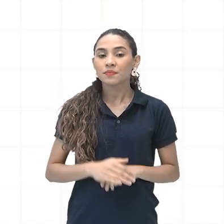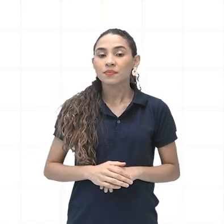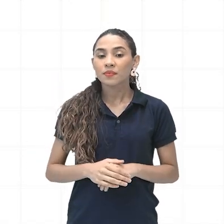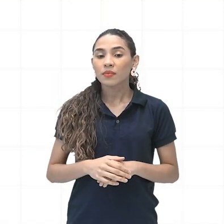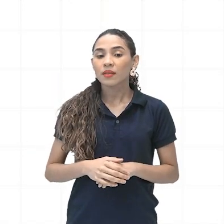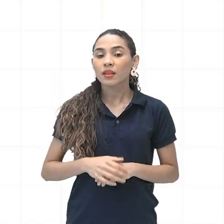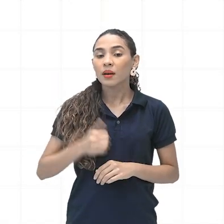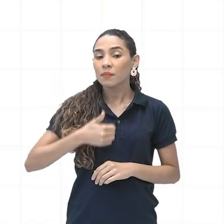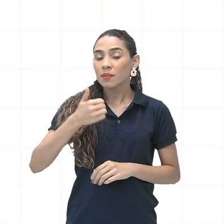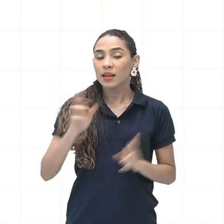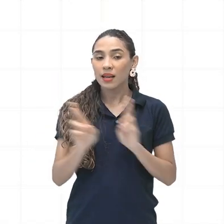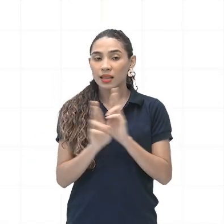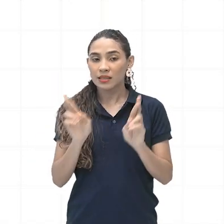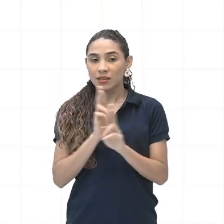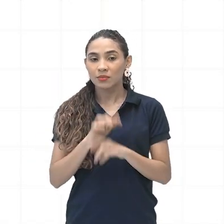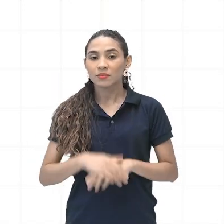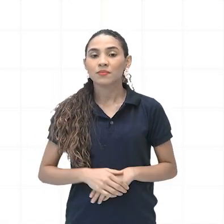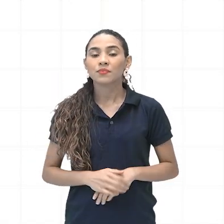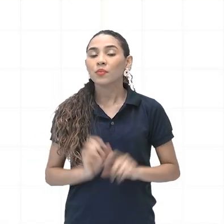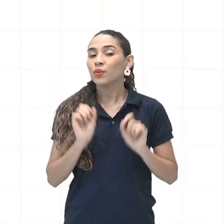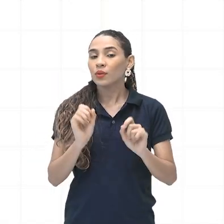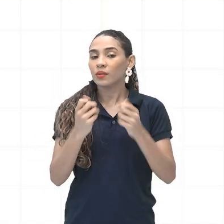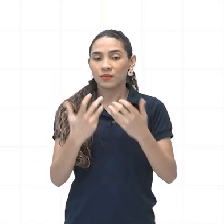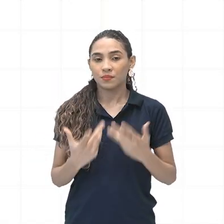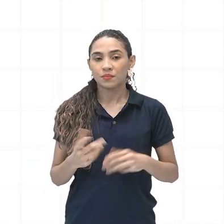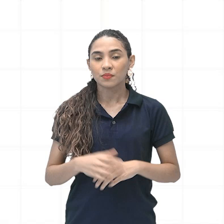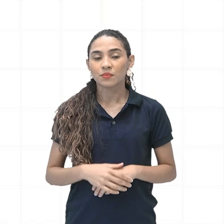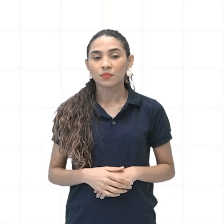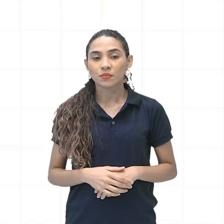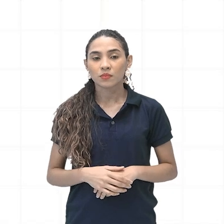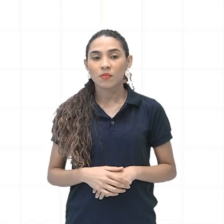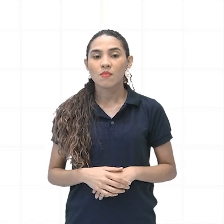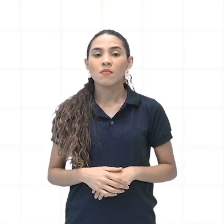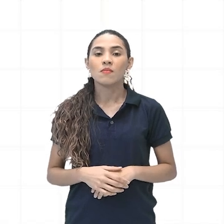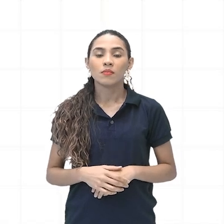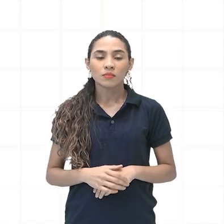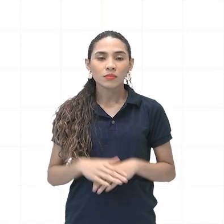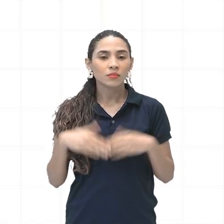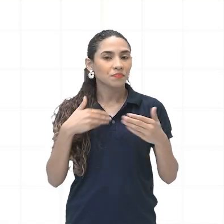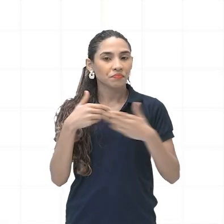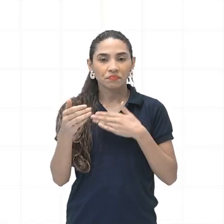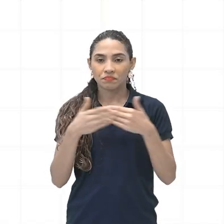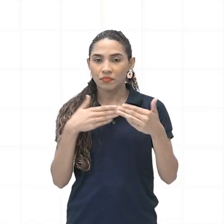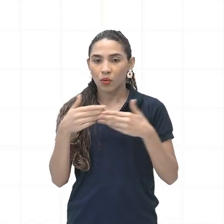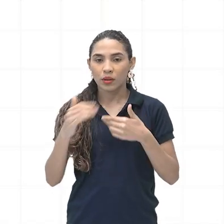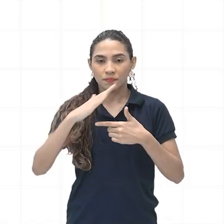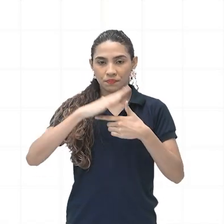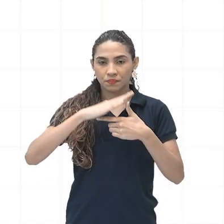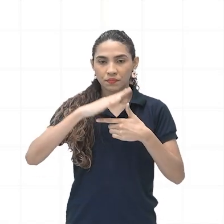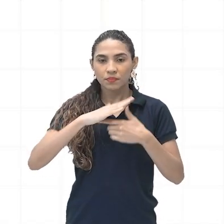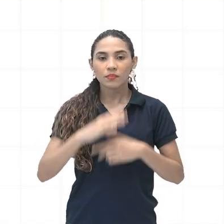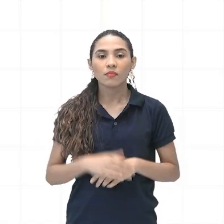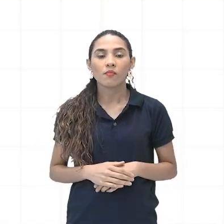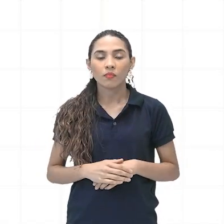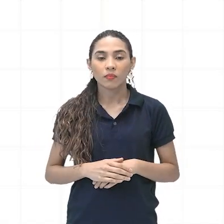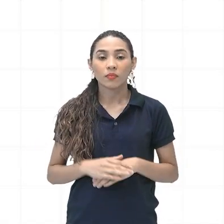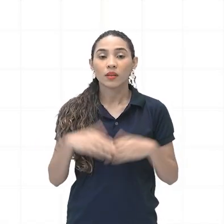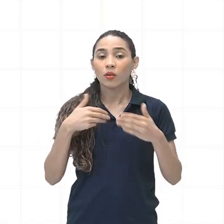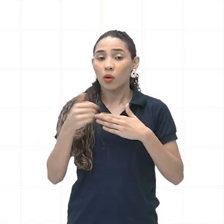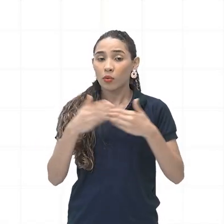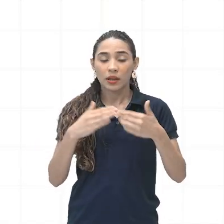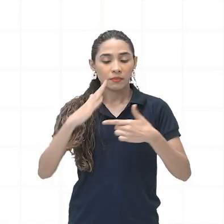nossa primeira relação. O que diz a nossa primeira relação? Em qualquer triângulo retângulo,